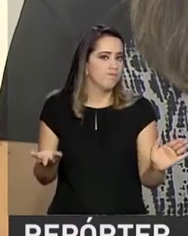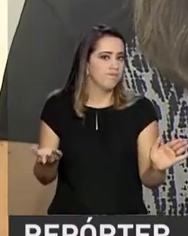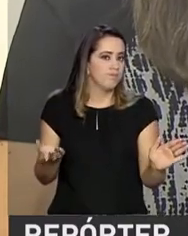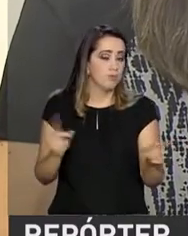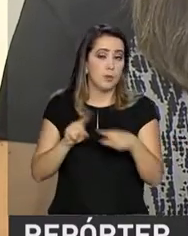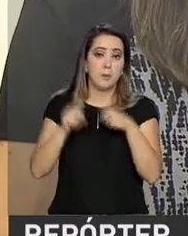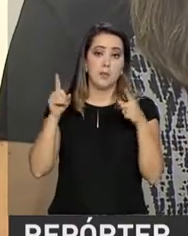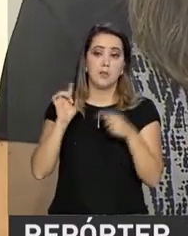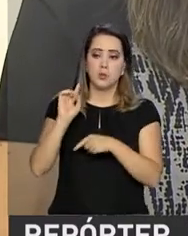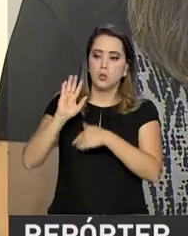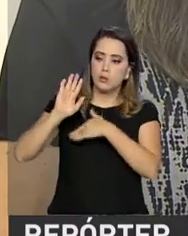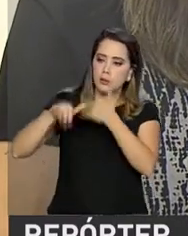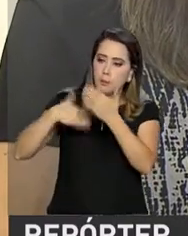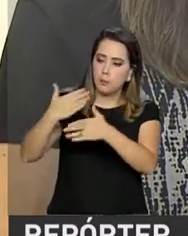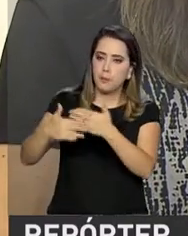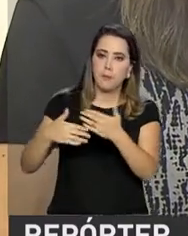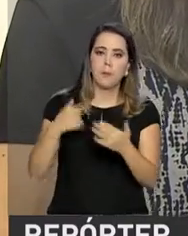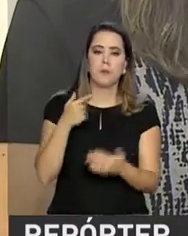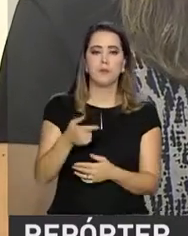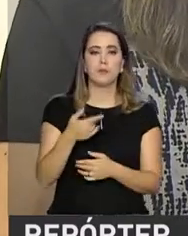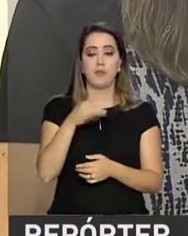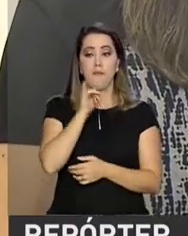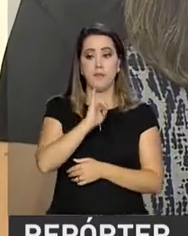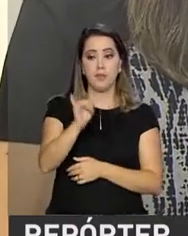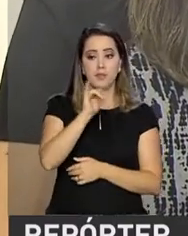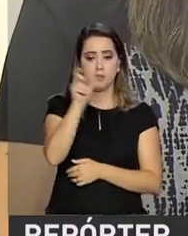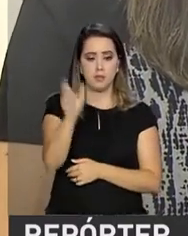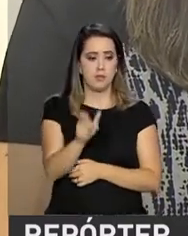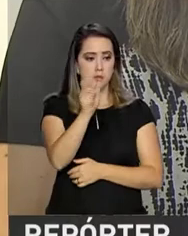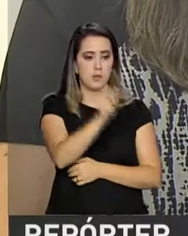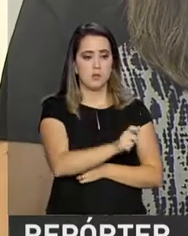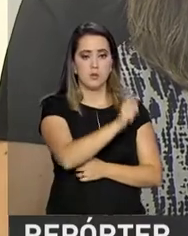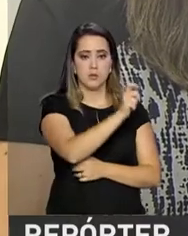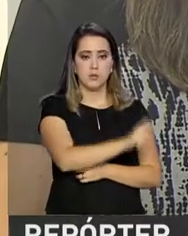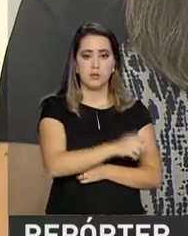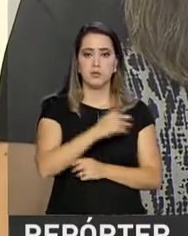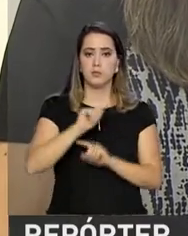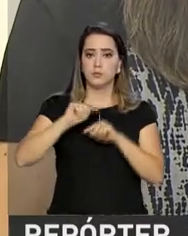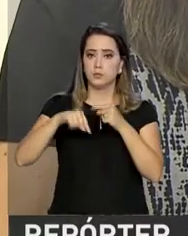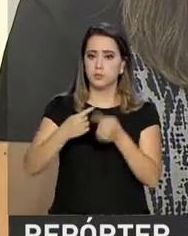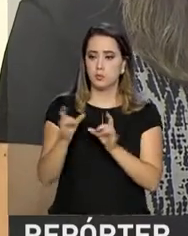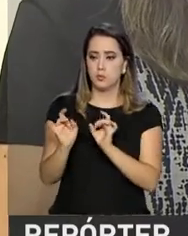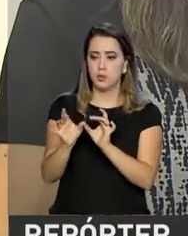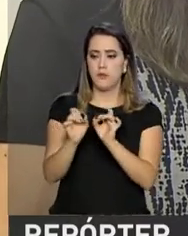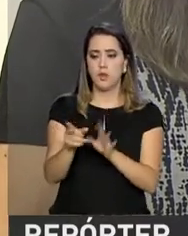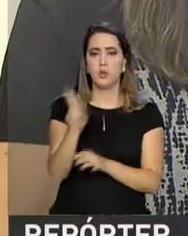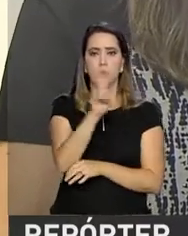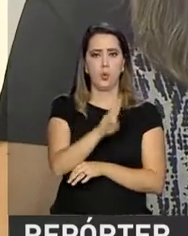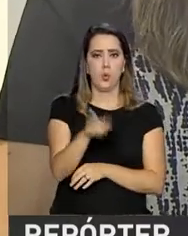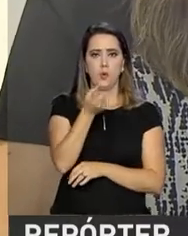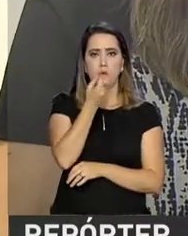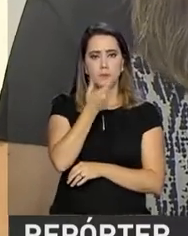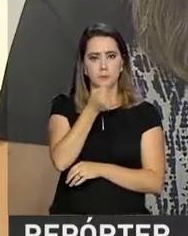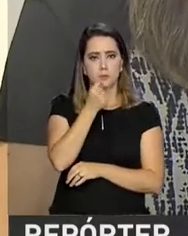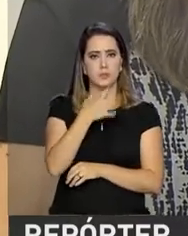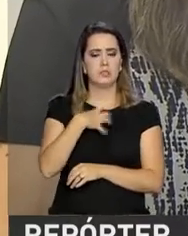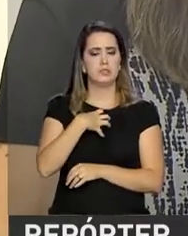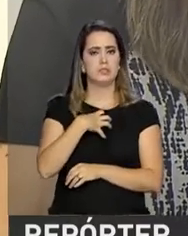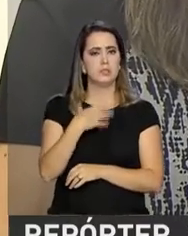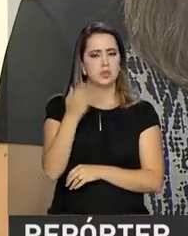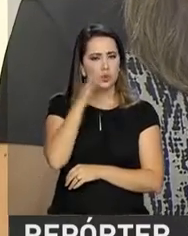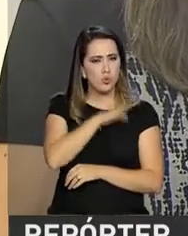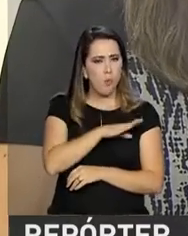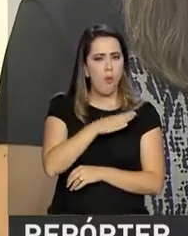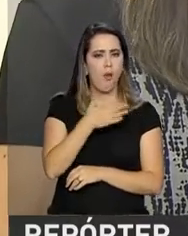só com as notificações no que a gente chama de ano após comercialização que é o mundo real onde a gente